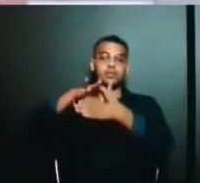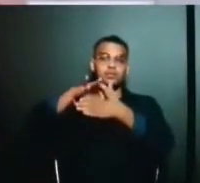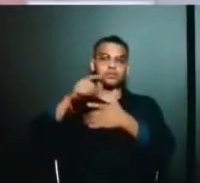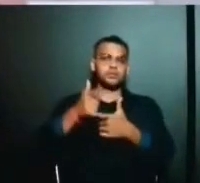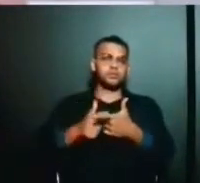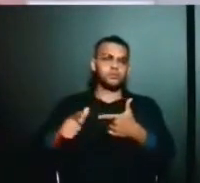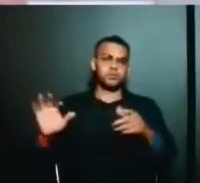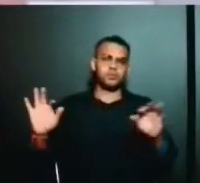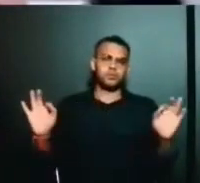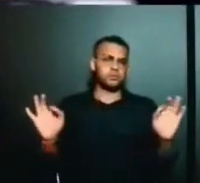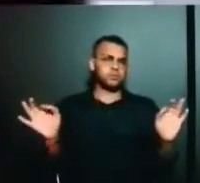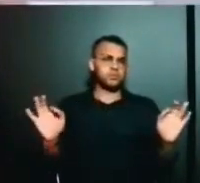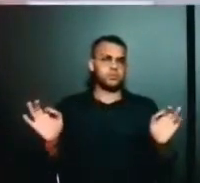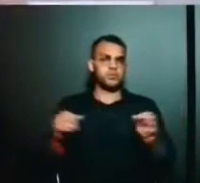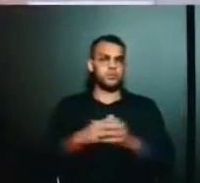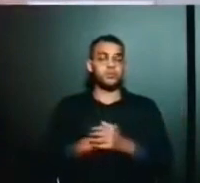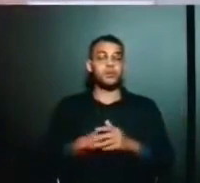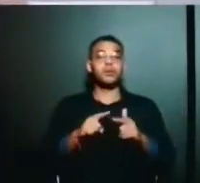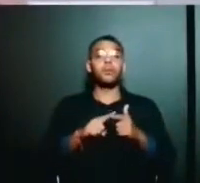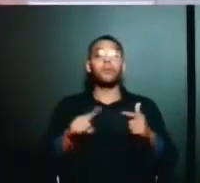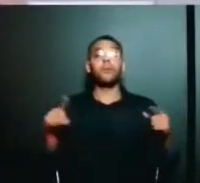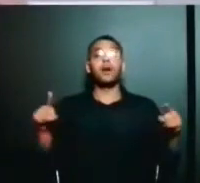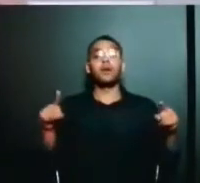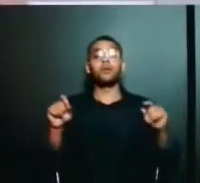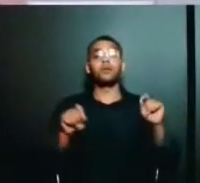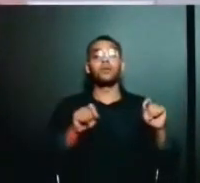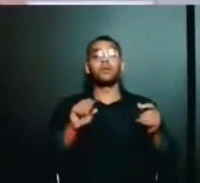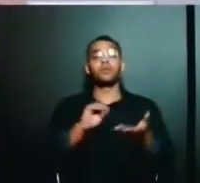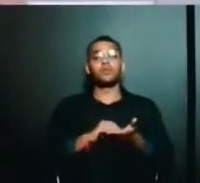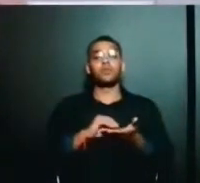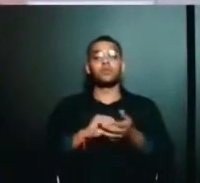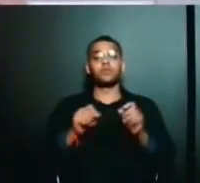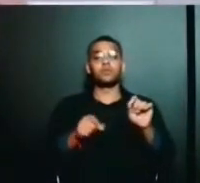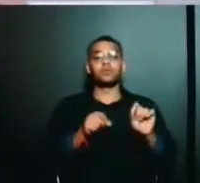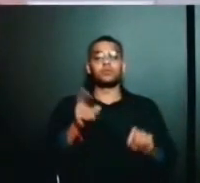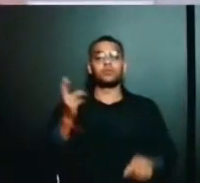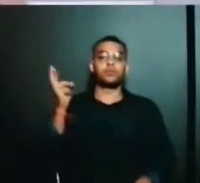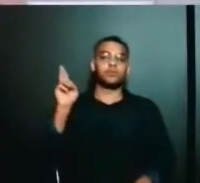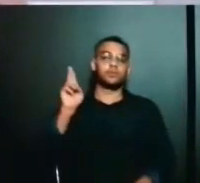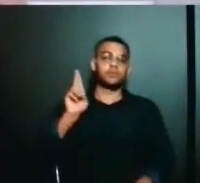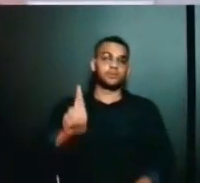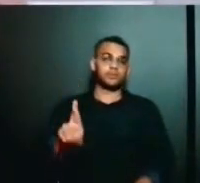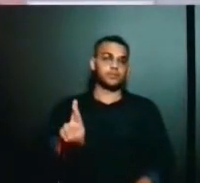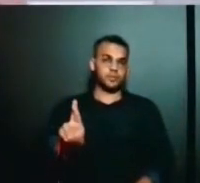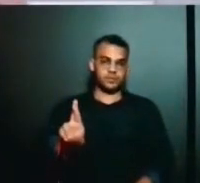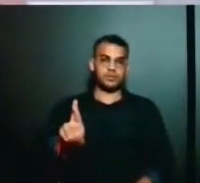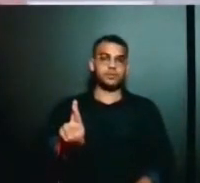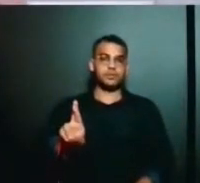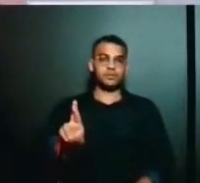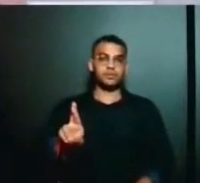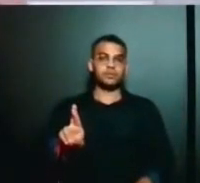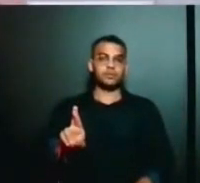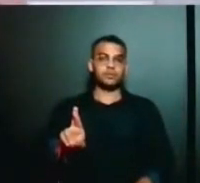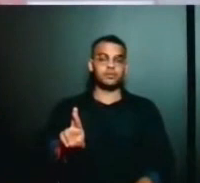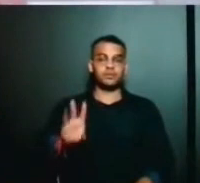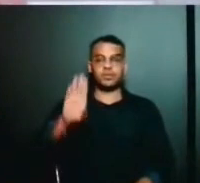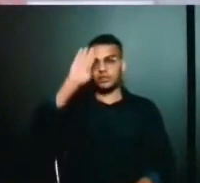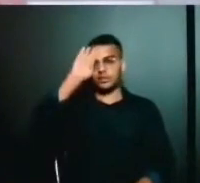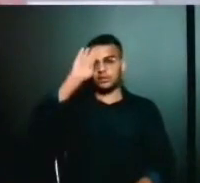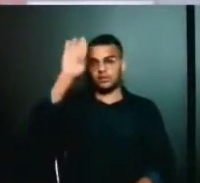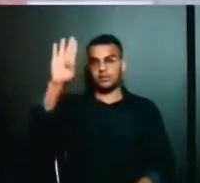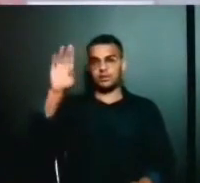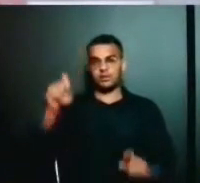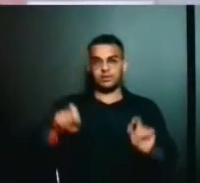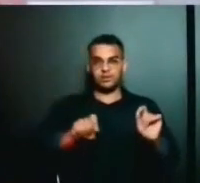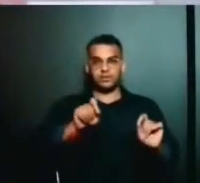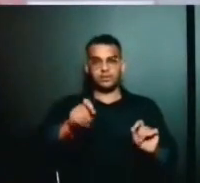dentro da profissão. Mas o que a gente tem é uma ausência de representatividade, principalmente no nosso órgão de classe. Aí